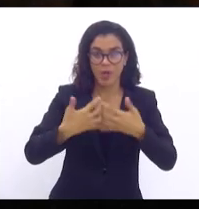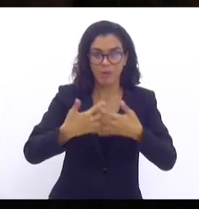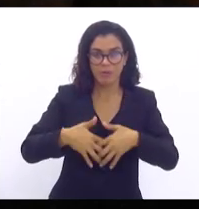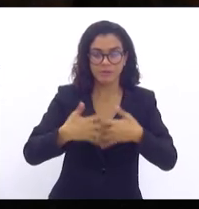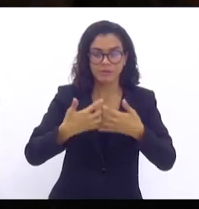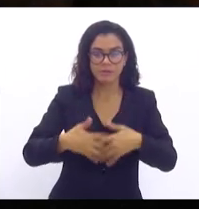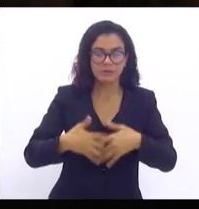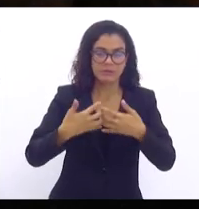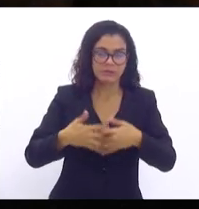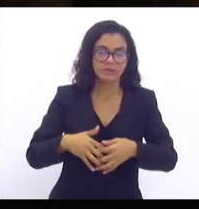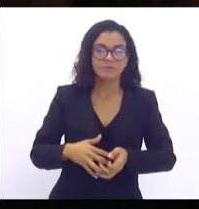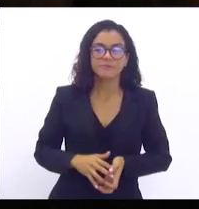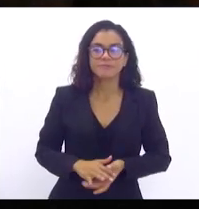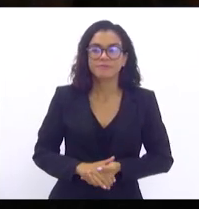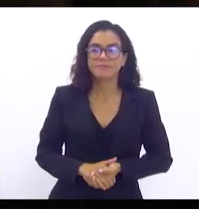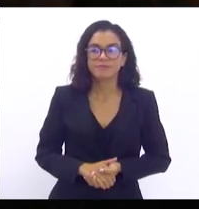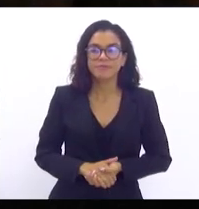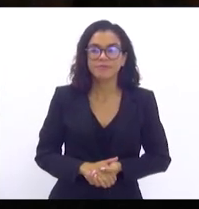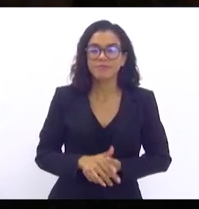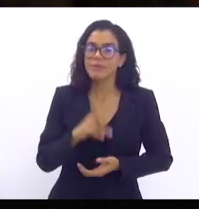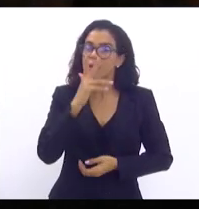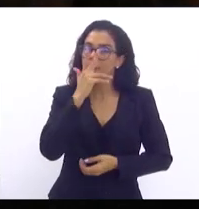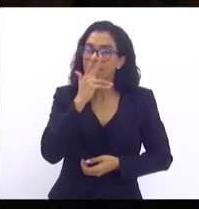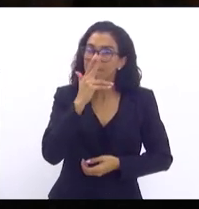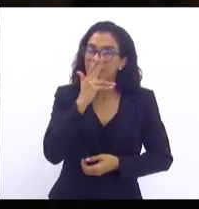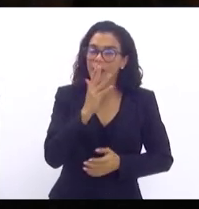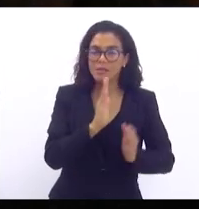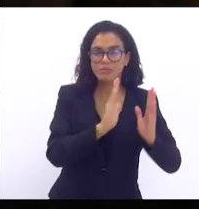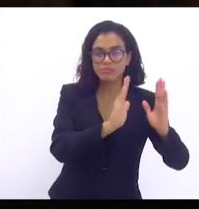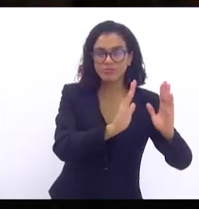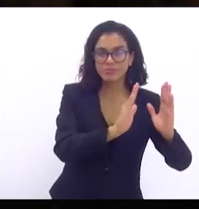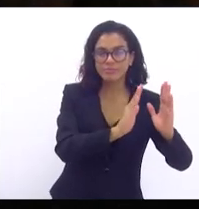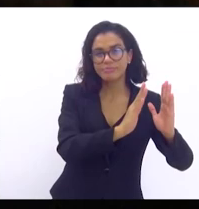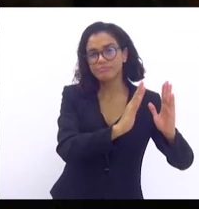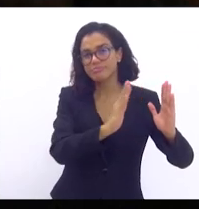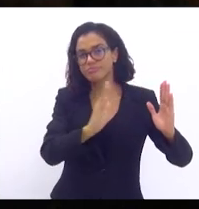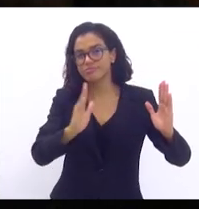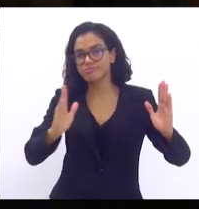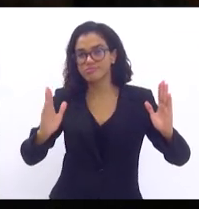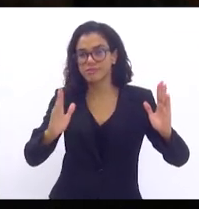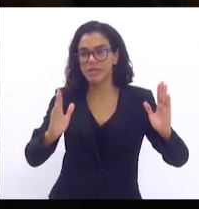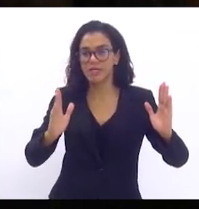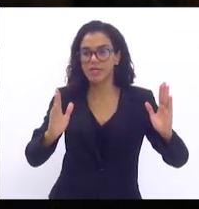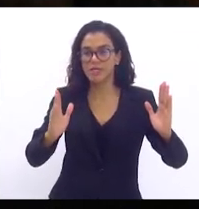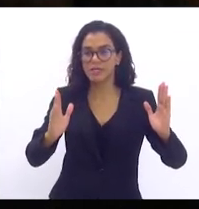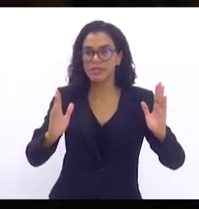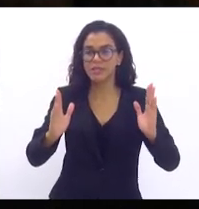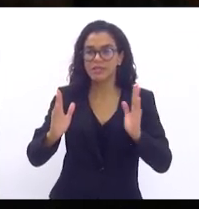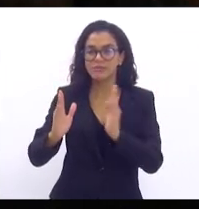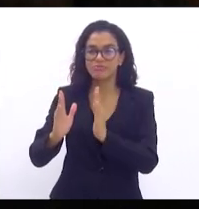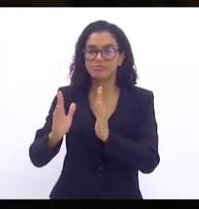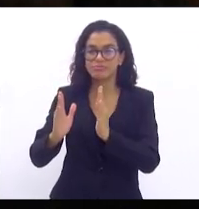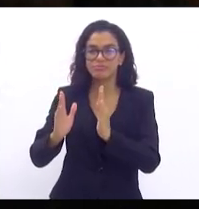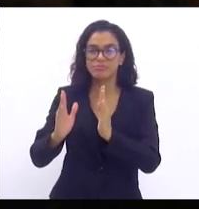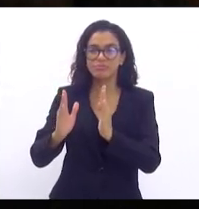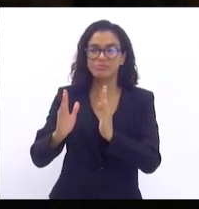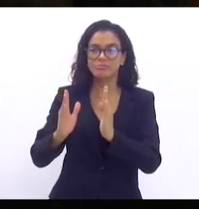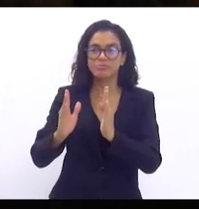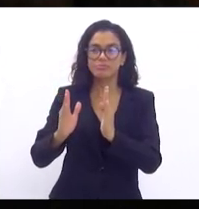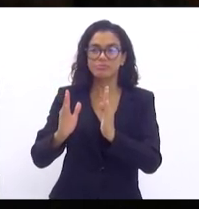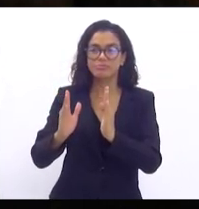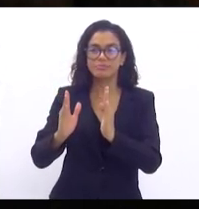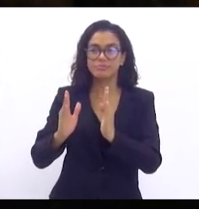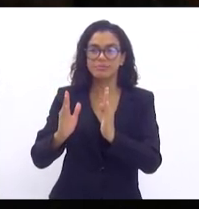todo. Parece que os intervalos também dos sinistros, das catástrofes,